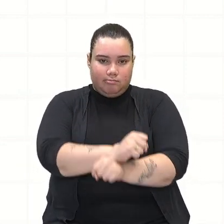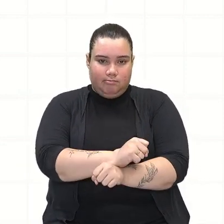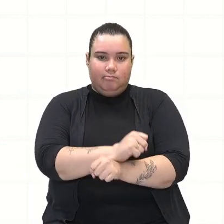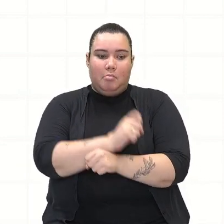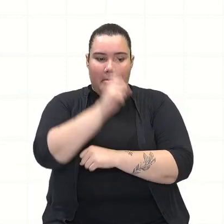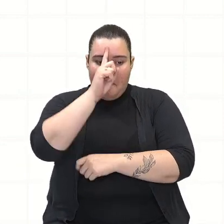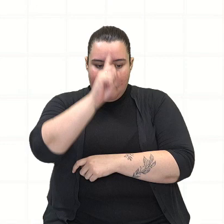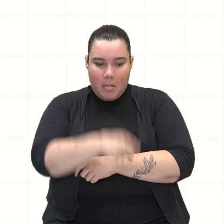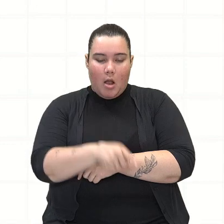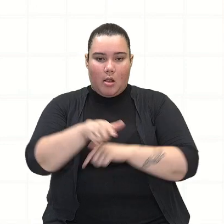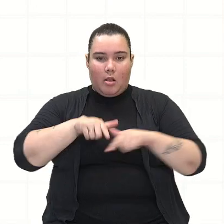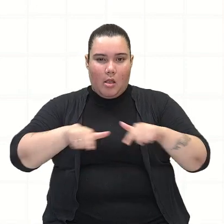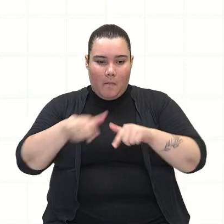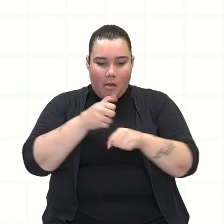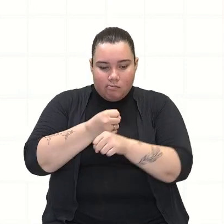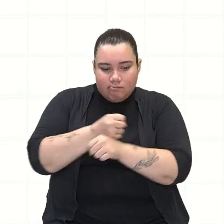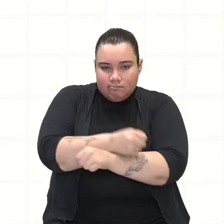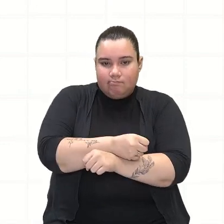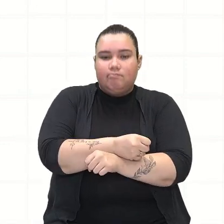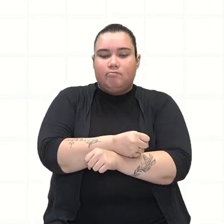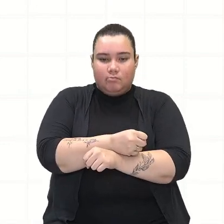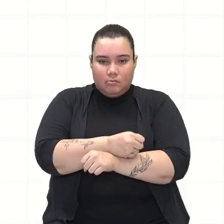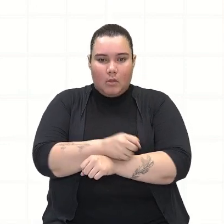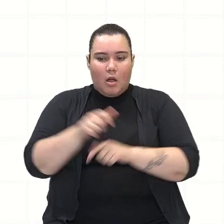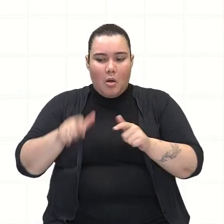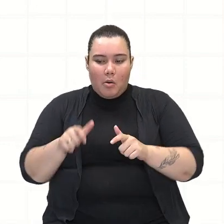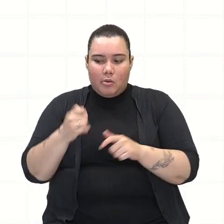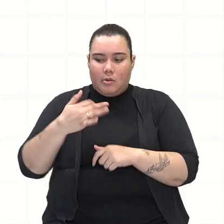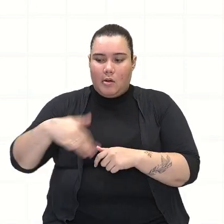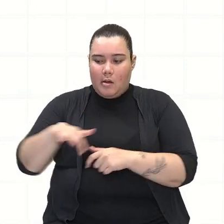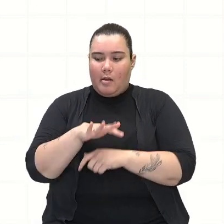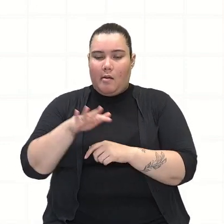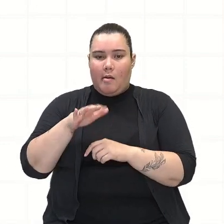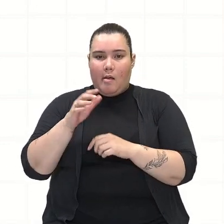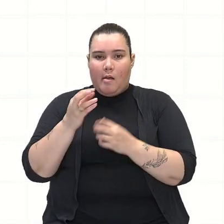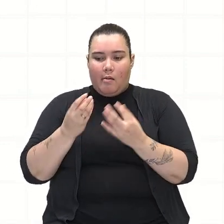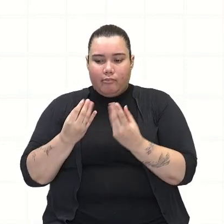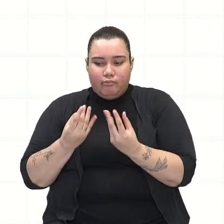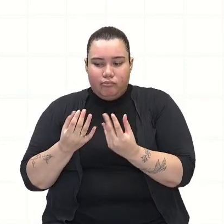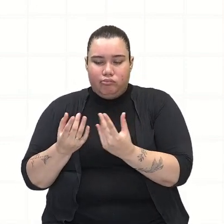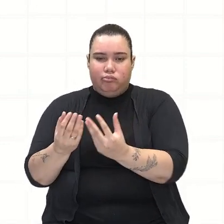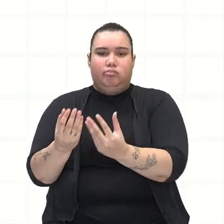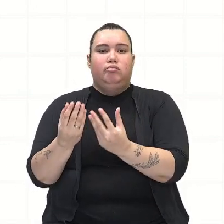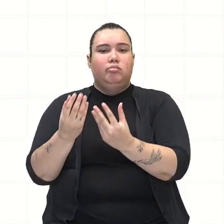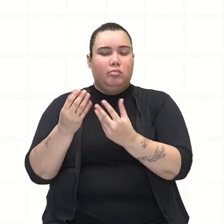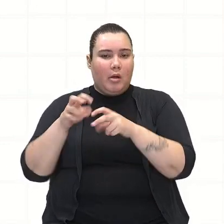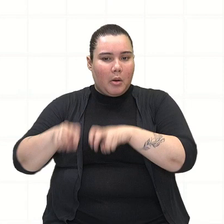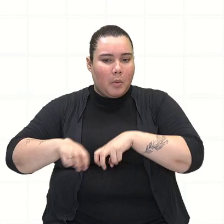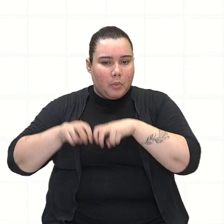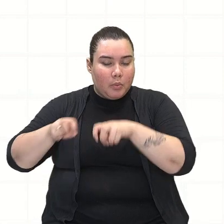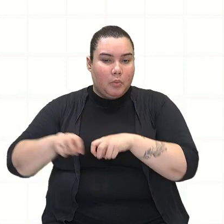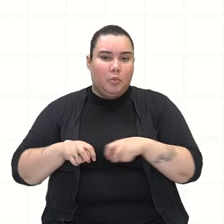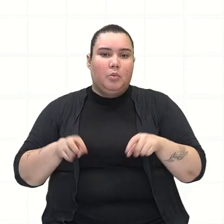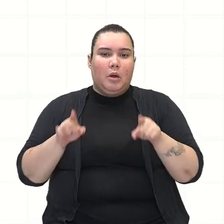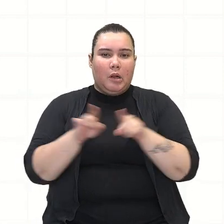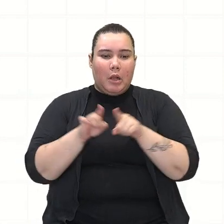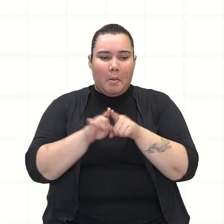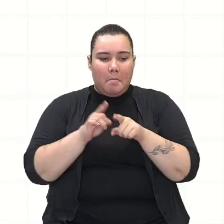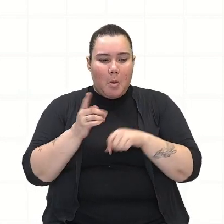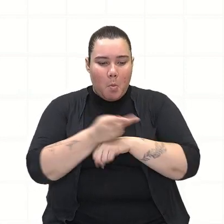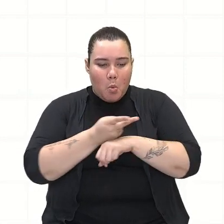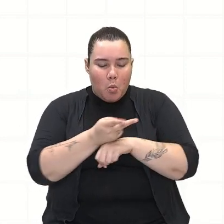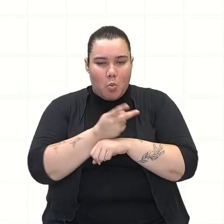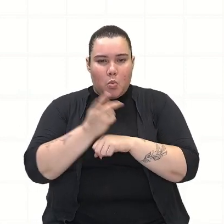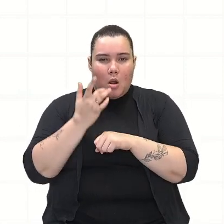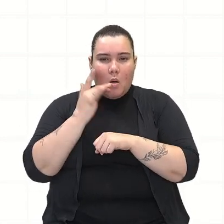Américas, nas plantações, nas minas. E esse tráfico ele teve um impacto significativo na demografia,